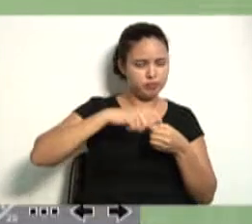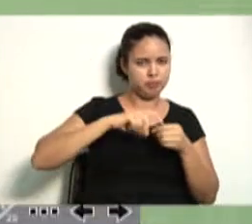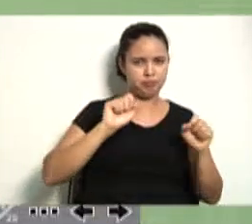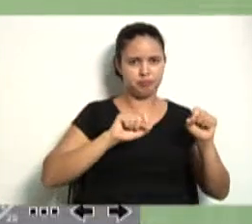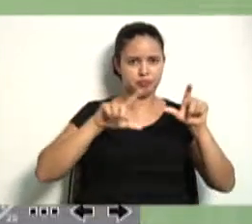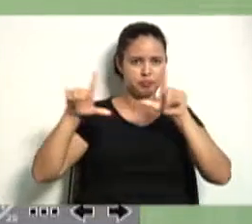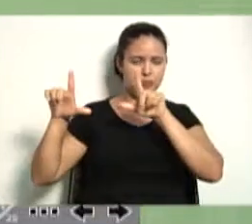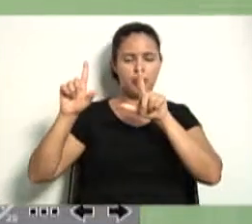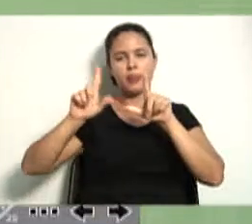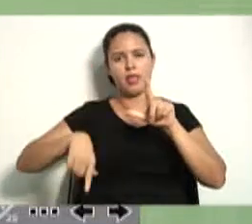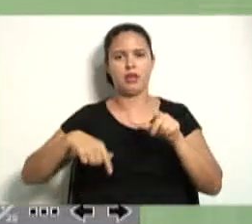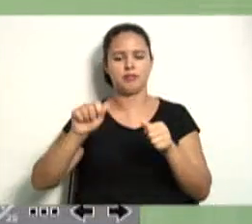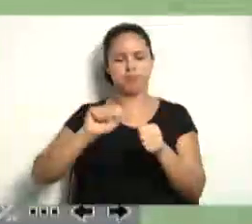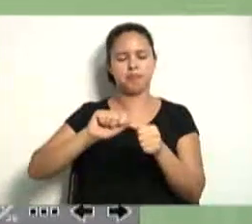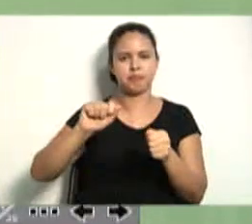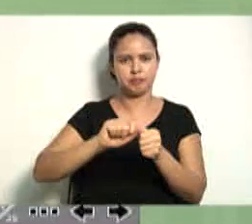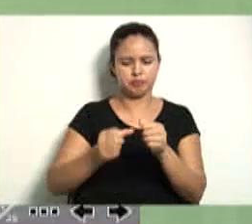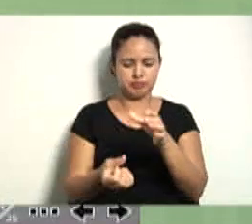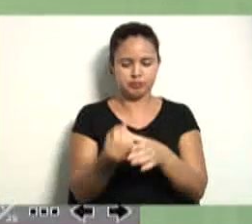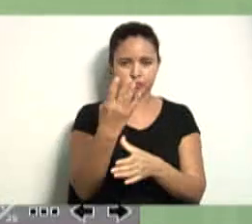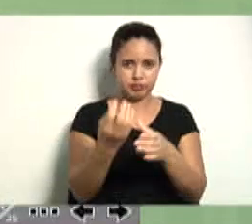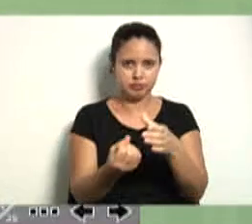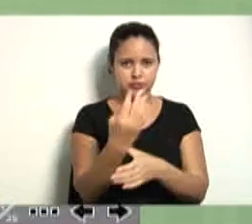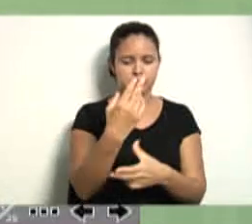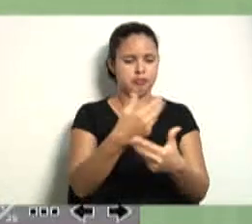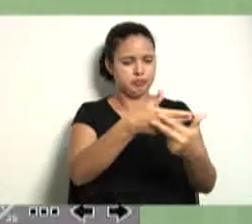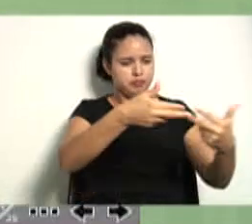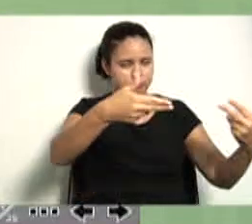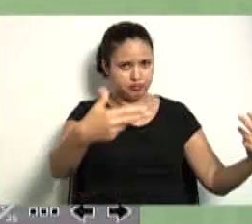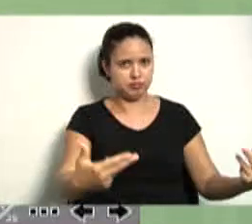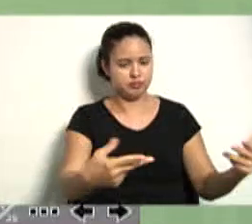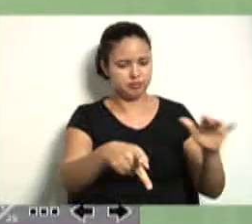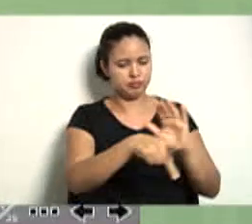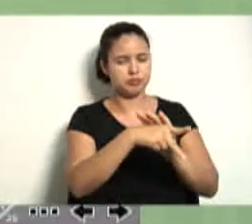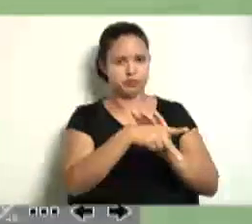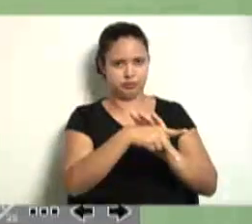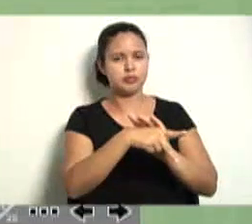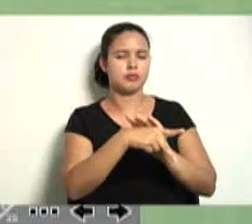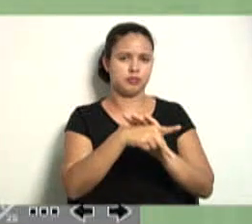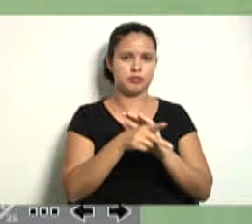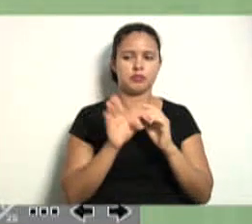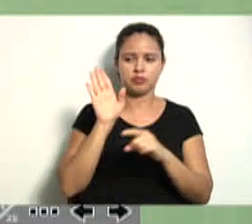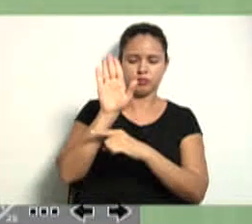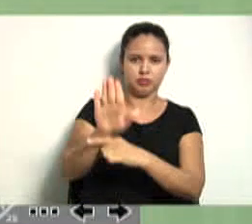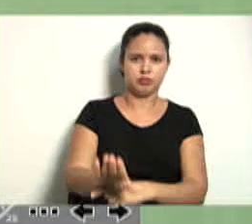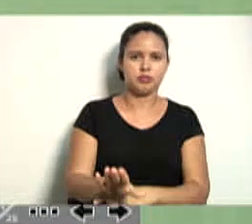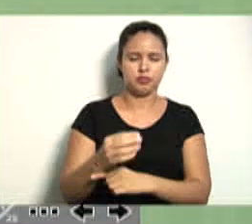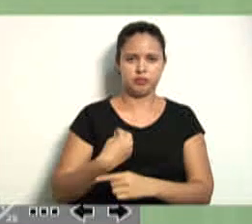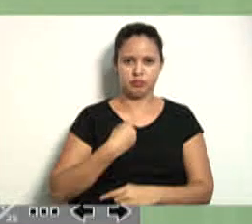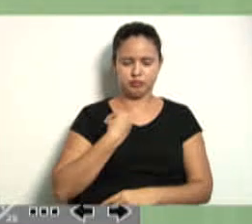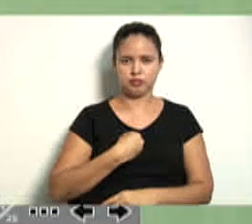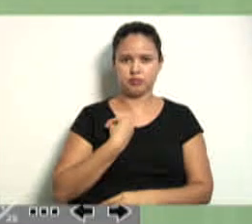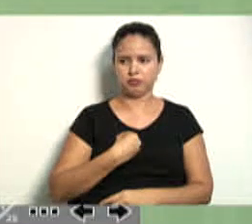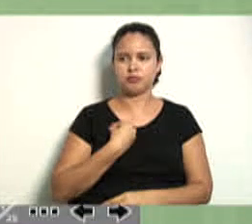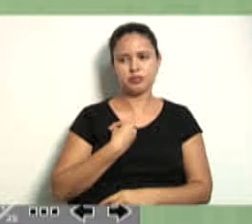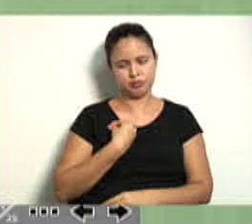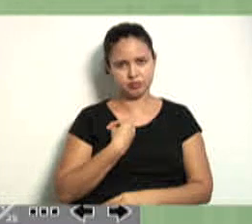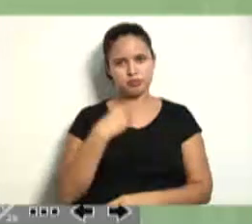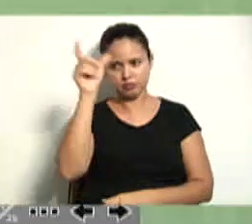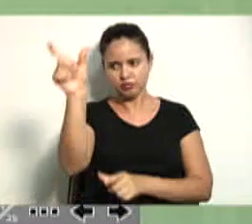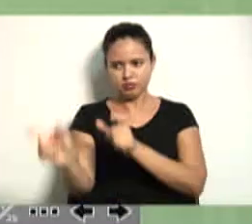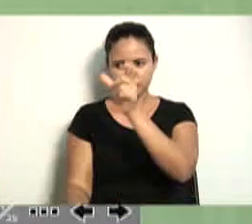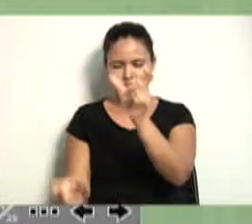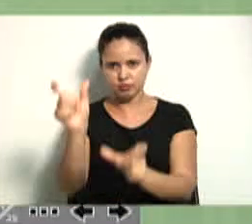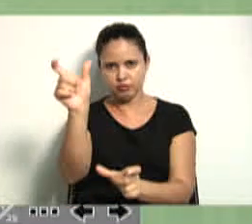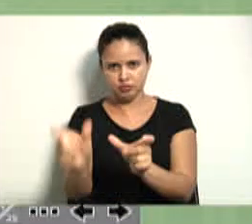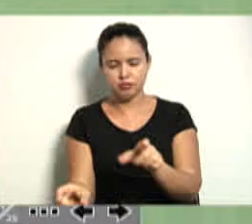finalidade é produzir bens e serviços necessários para a reprodução da vida e de outras necessidades criadas